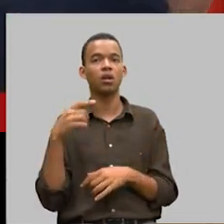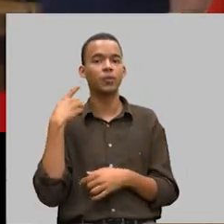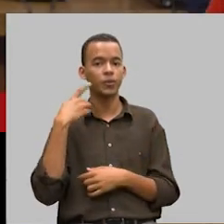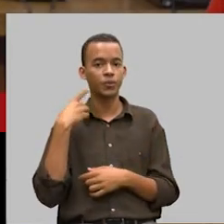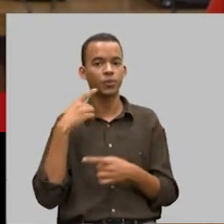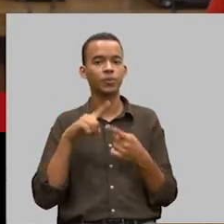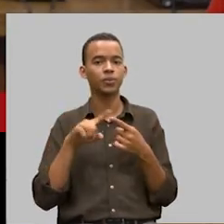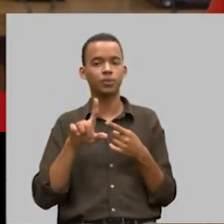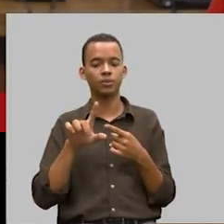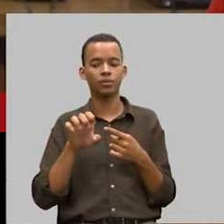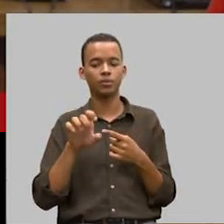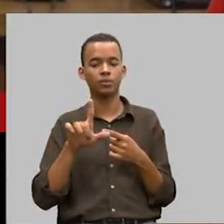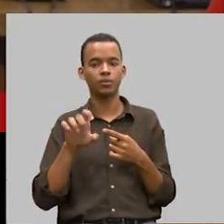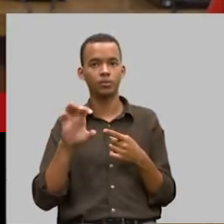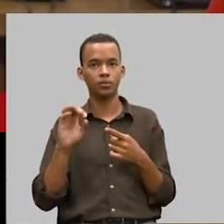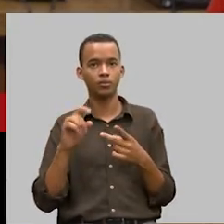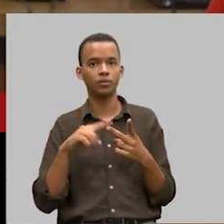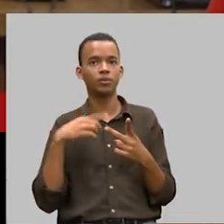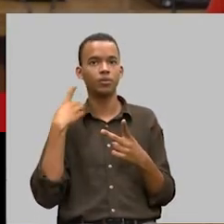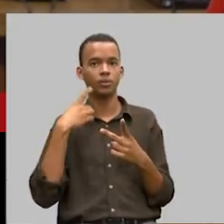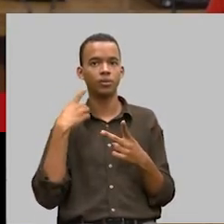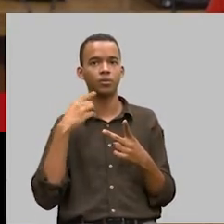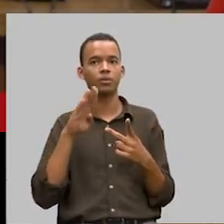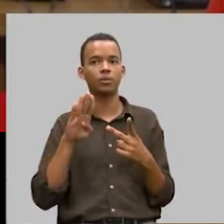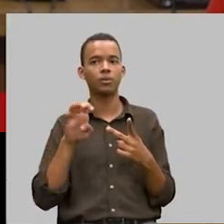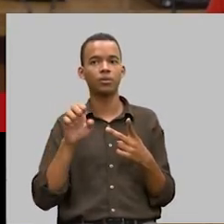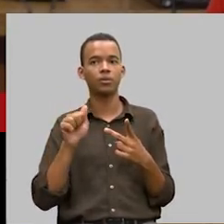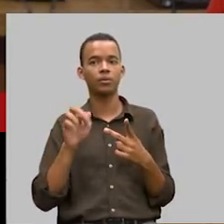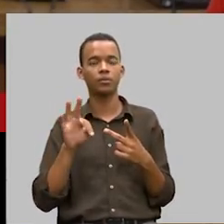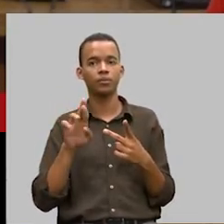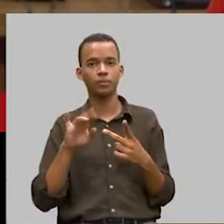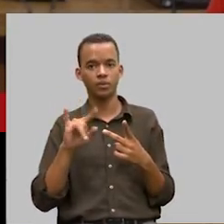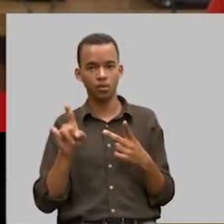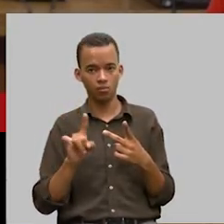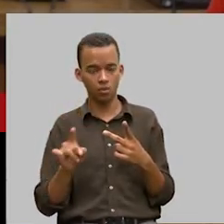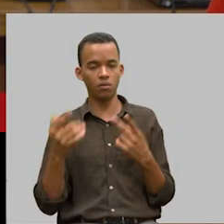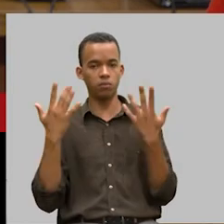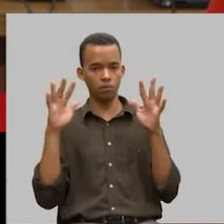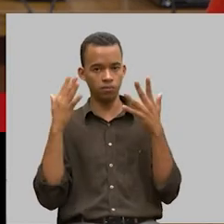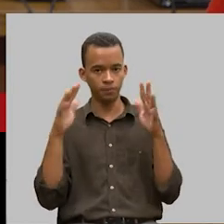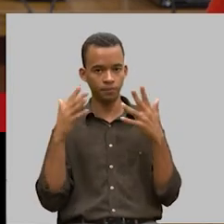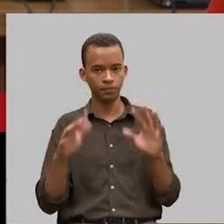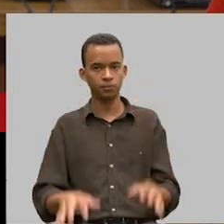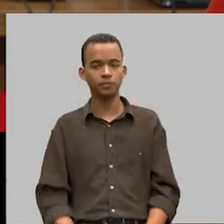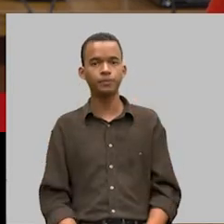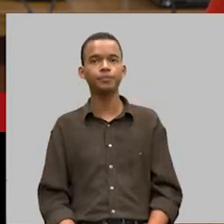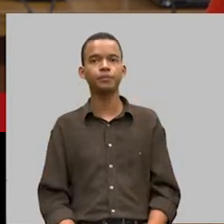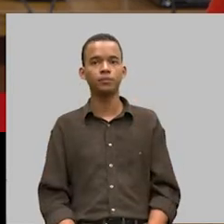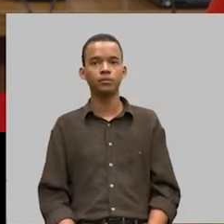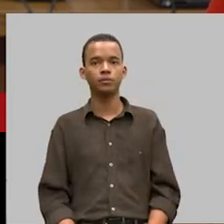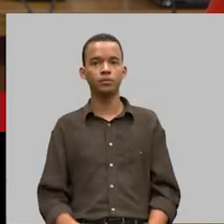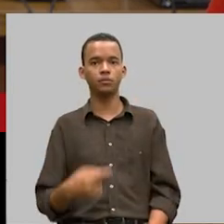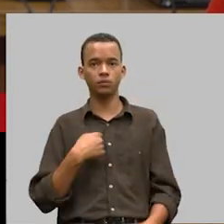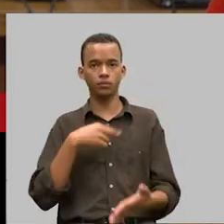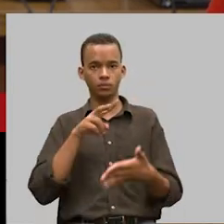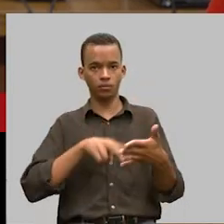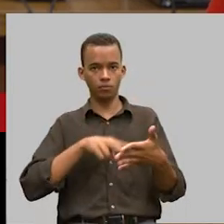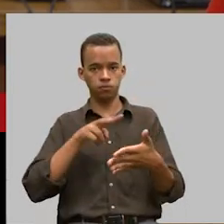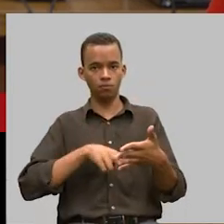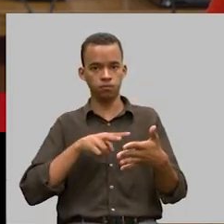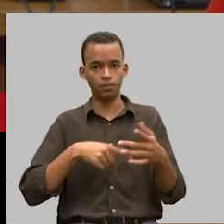Leleco e da deputada Beatriz Serqueira né Eh eu vou ler gente porque